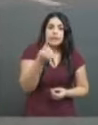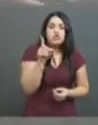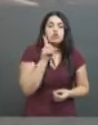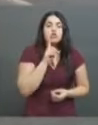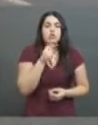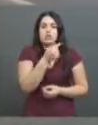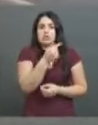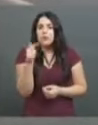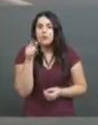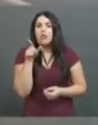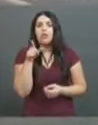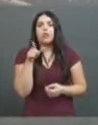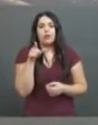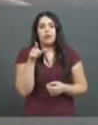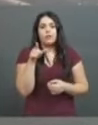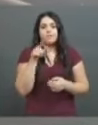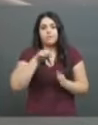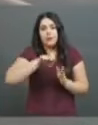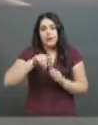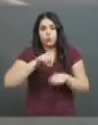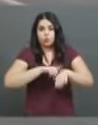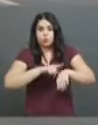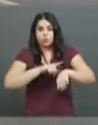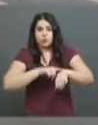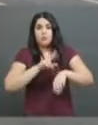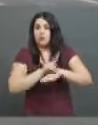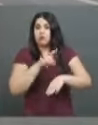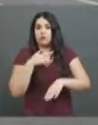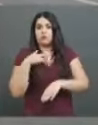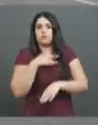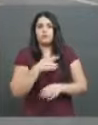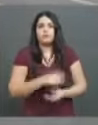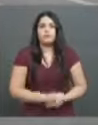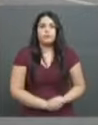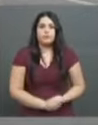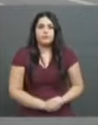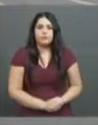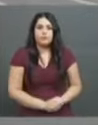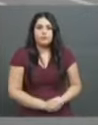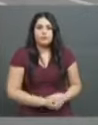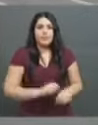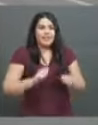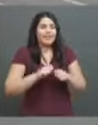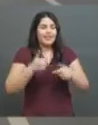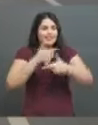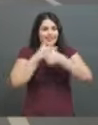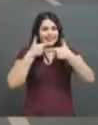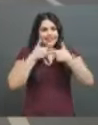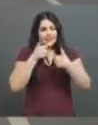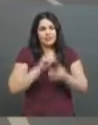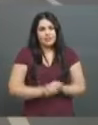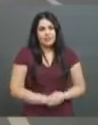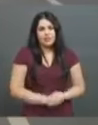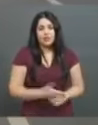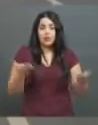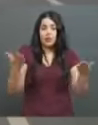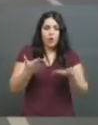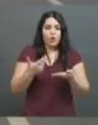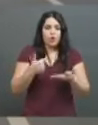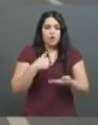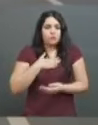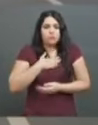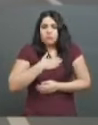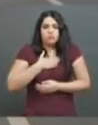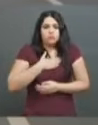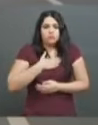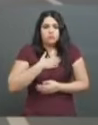por semana, ele separa um momento do dia para cuidar da saúde. E ele faz isso com muita satisfação. Hoje, para mim, é prazer. Se